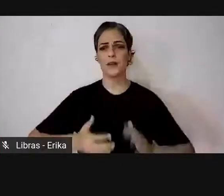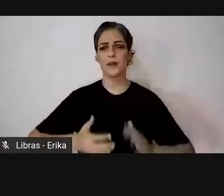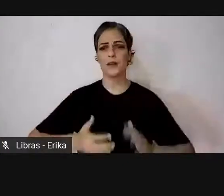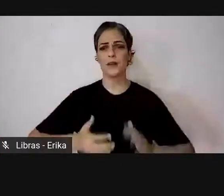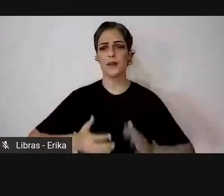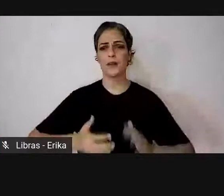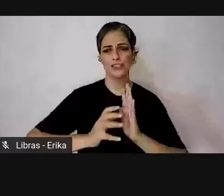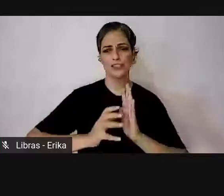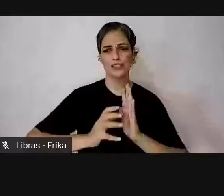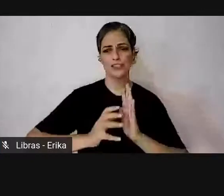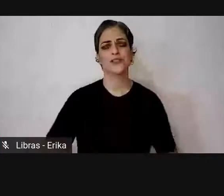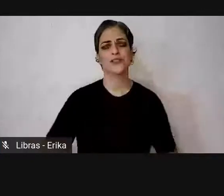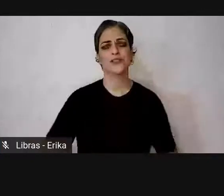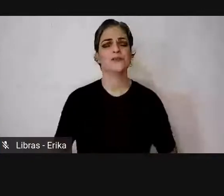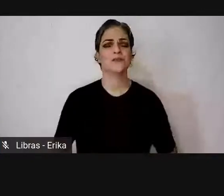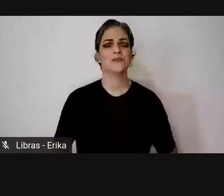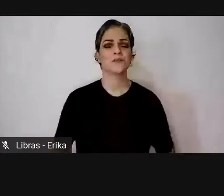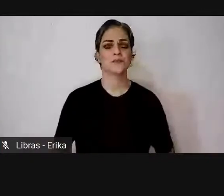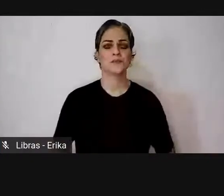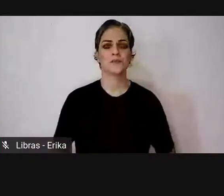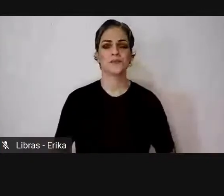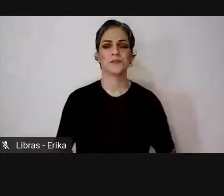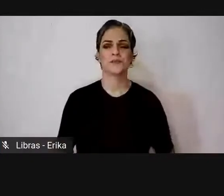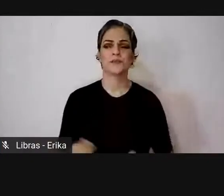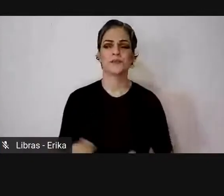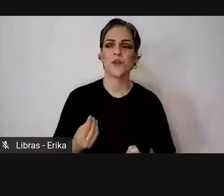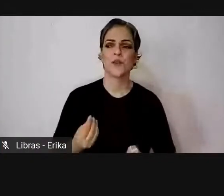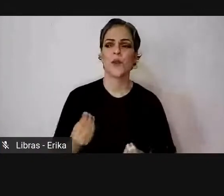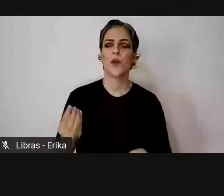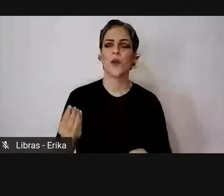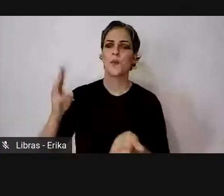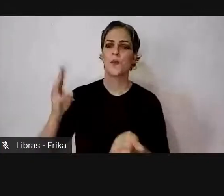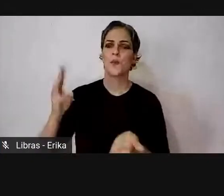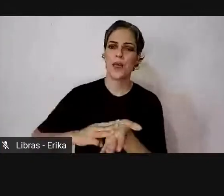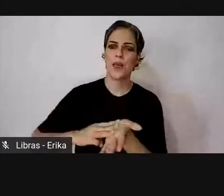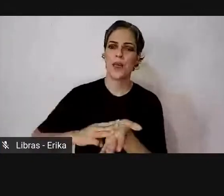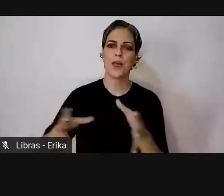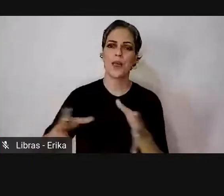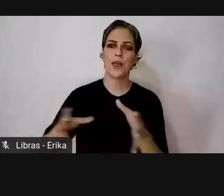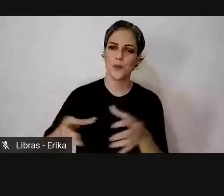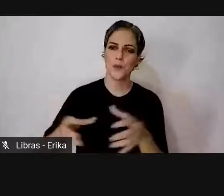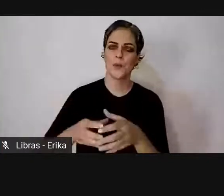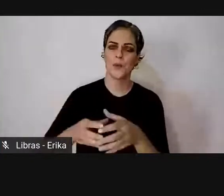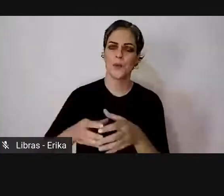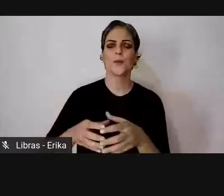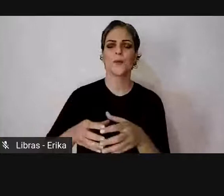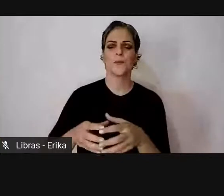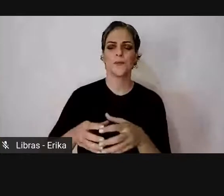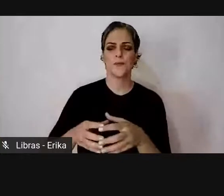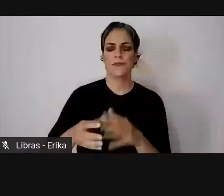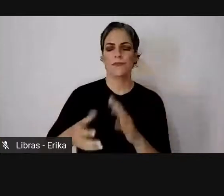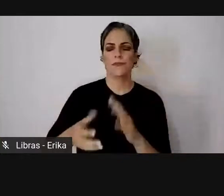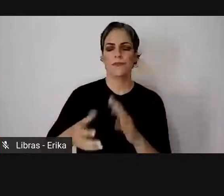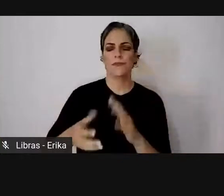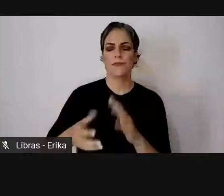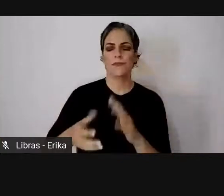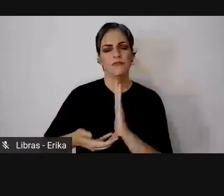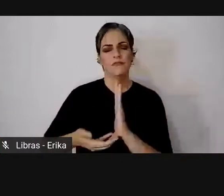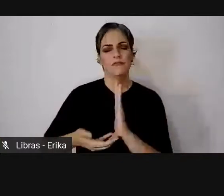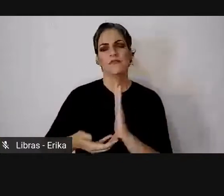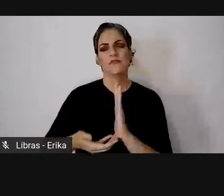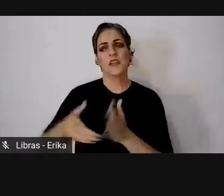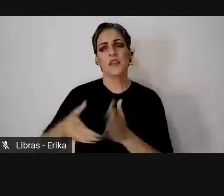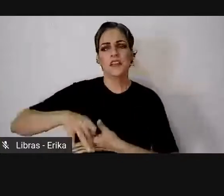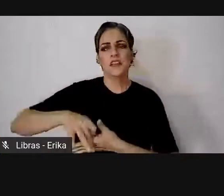membros e a composição dos membros da Câmara dos Deputados, lideranças, mesa diretora e